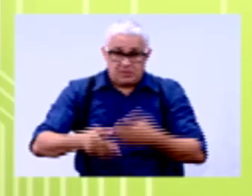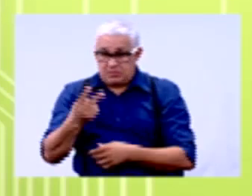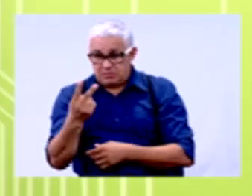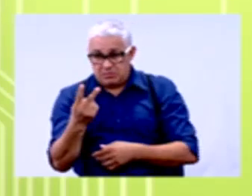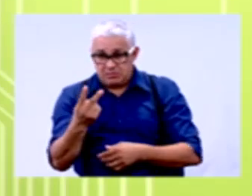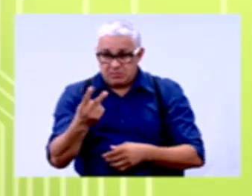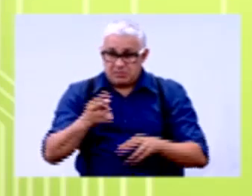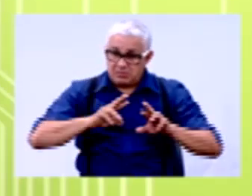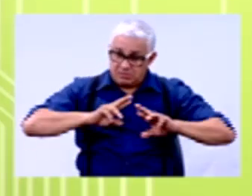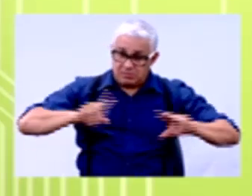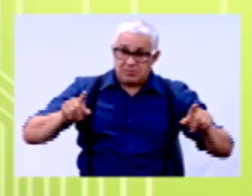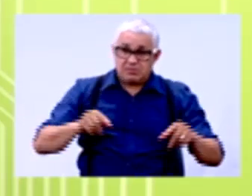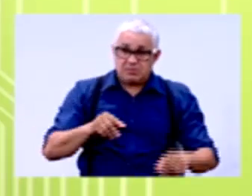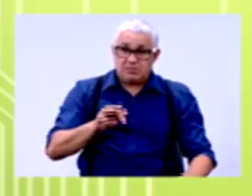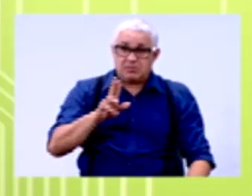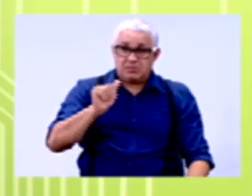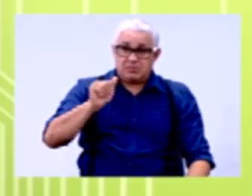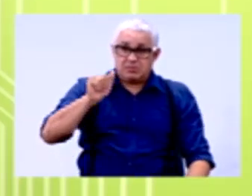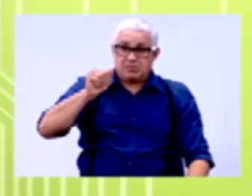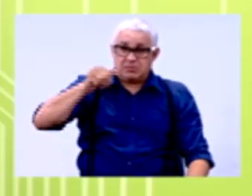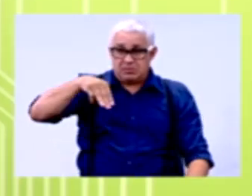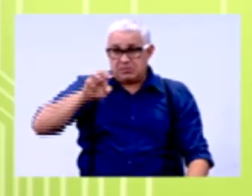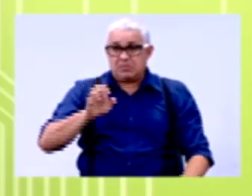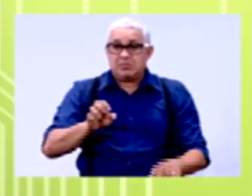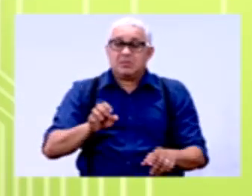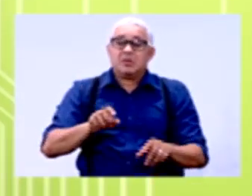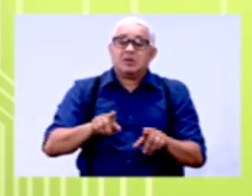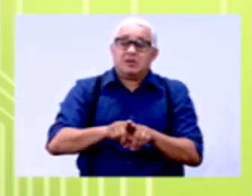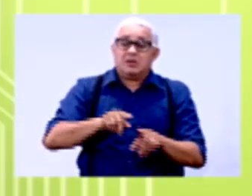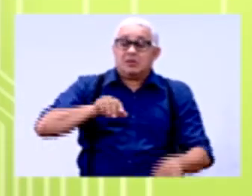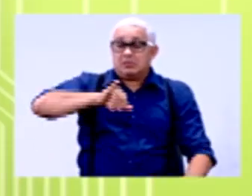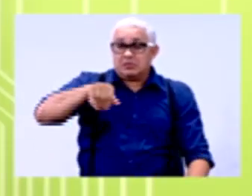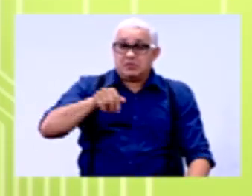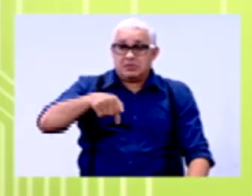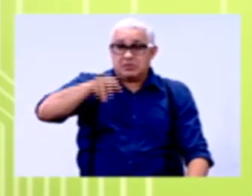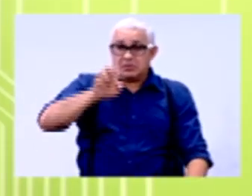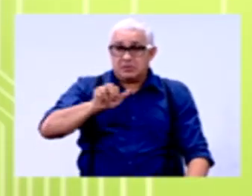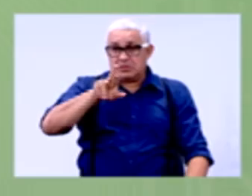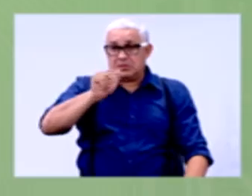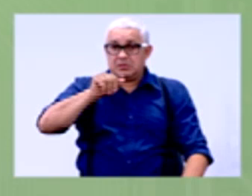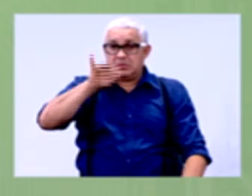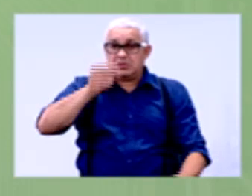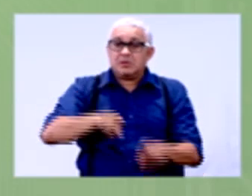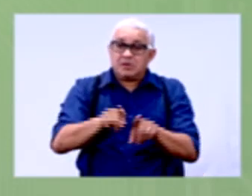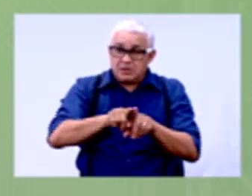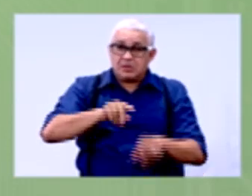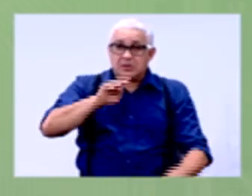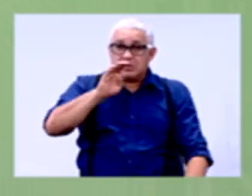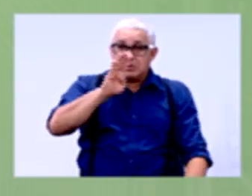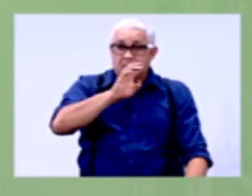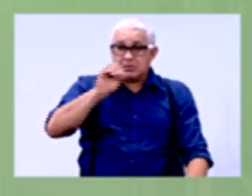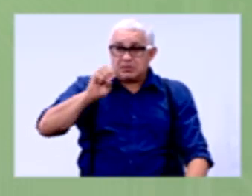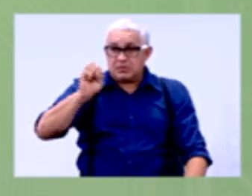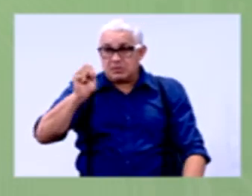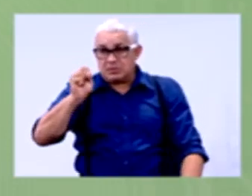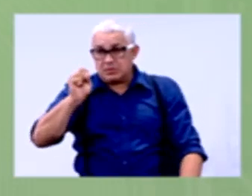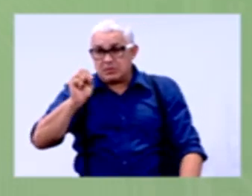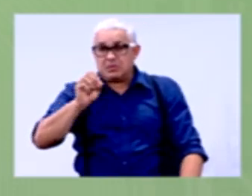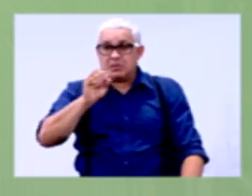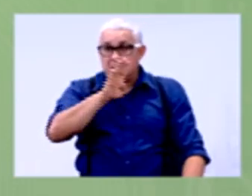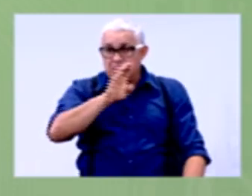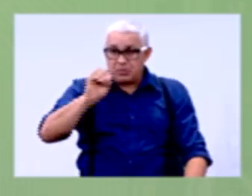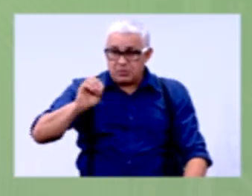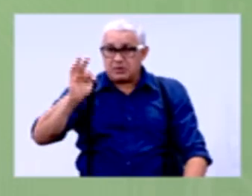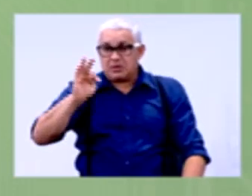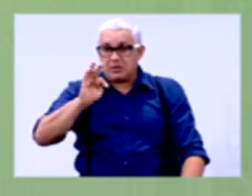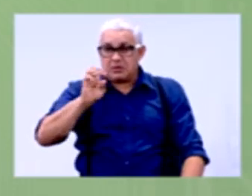tipos de framework, né? Tanto jQuery quanto Bootstrap. Nós vimos também, né, o formato da